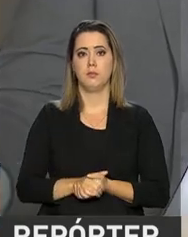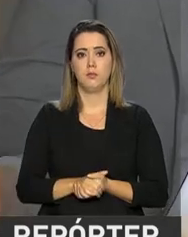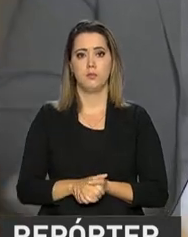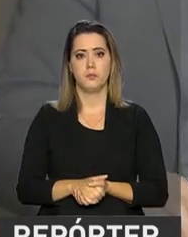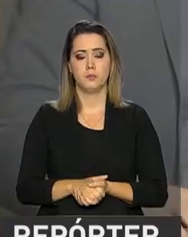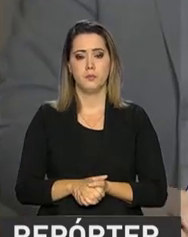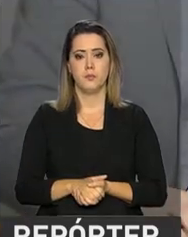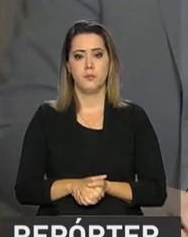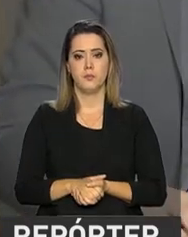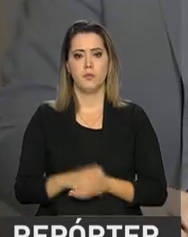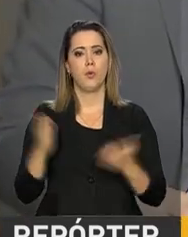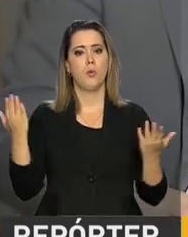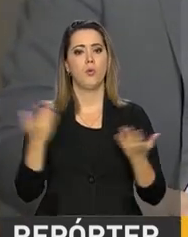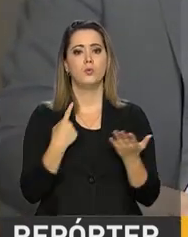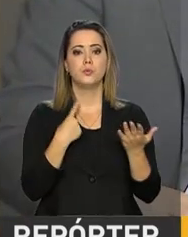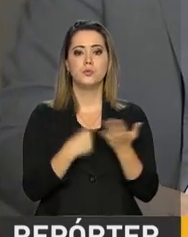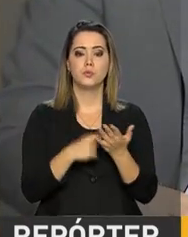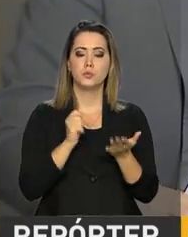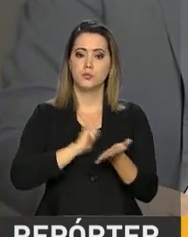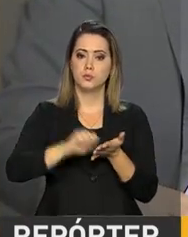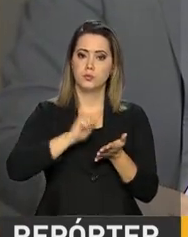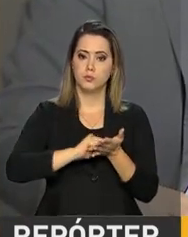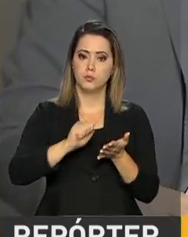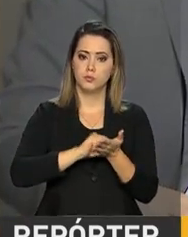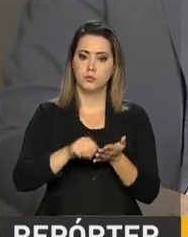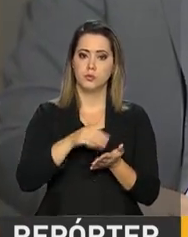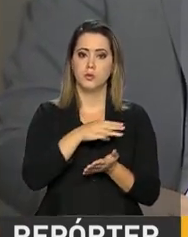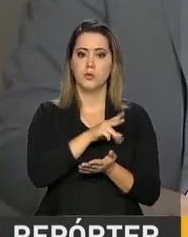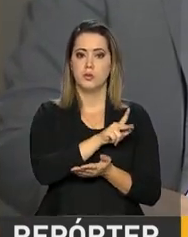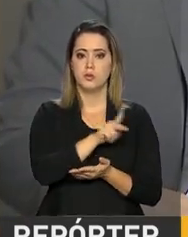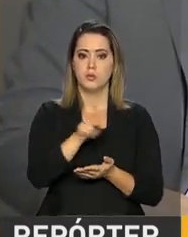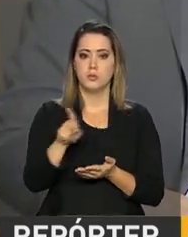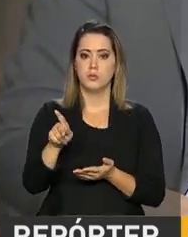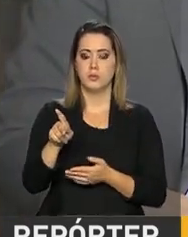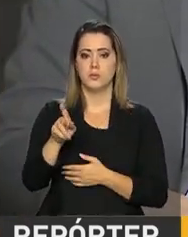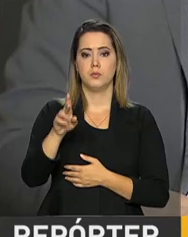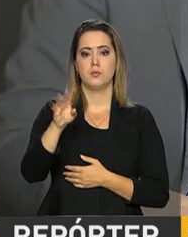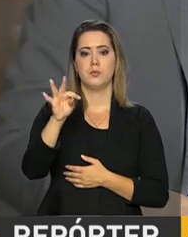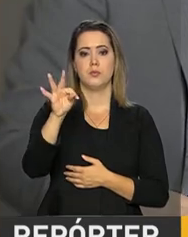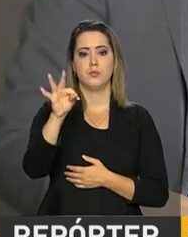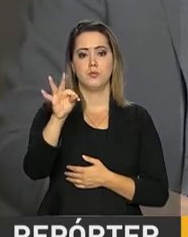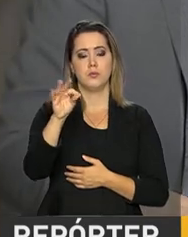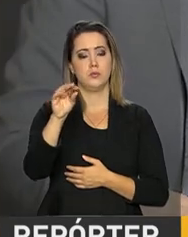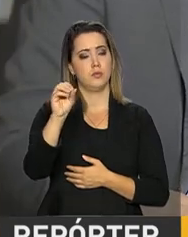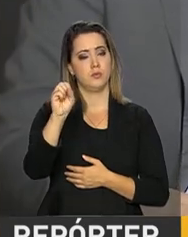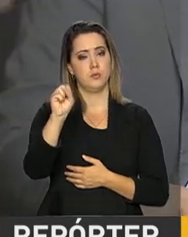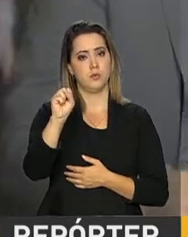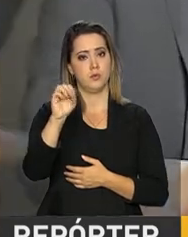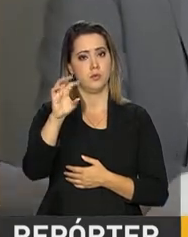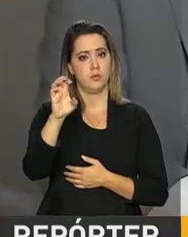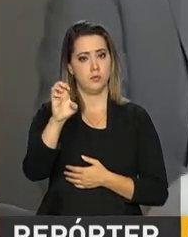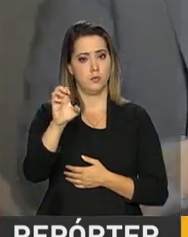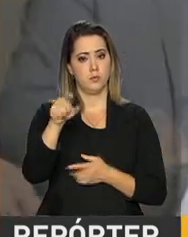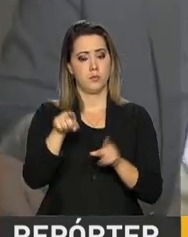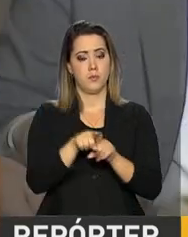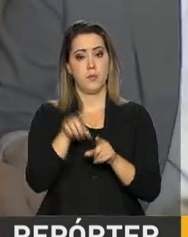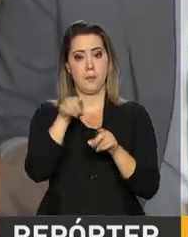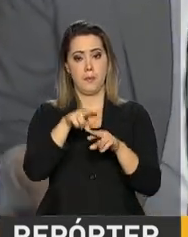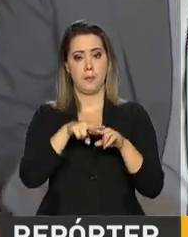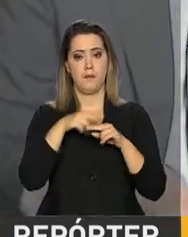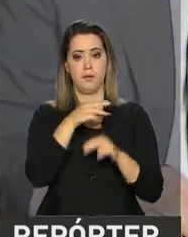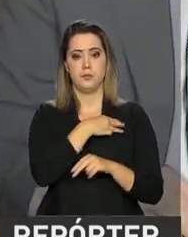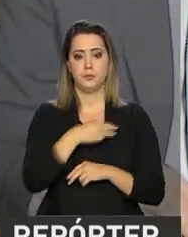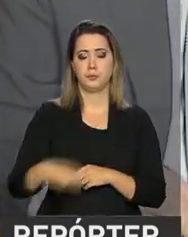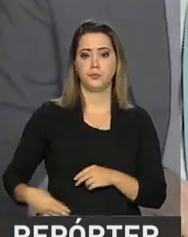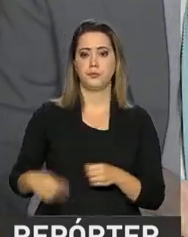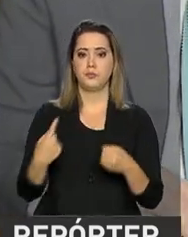o acordo foi assinado pelo presidente do tribunal superior eleitoral ministro gilmar mendes pelo ministro das cidades